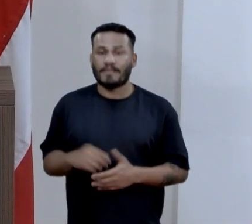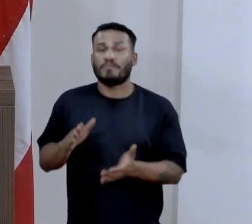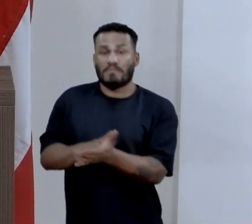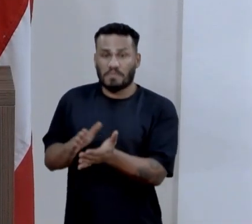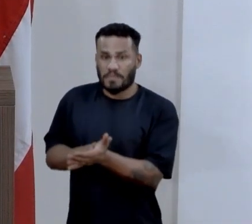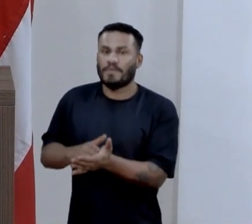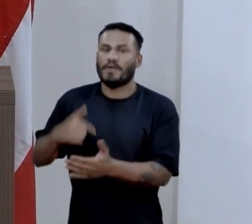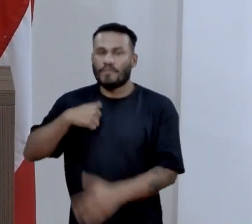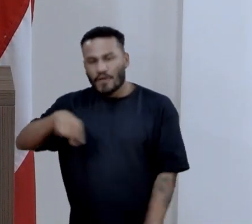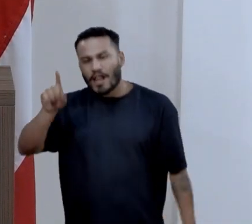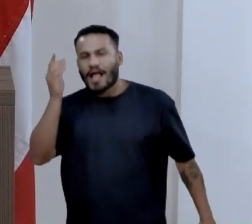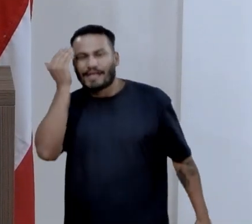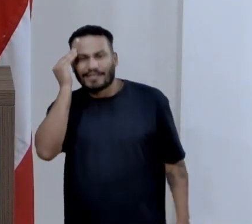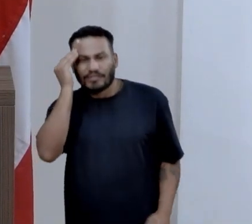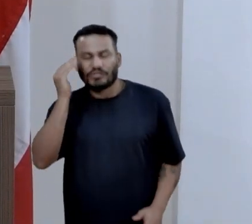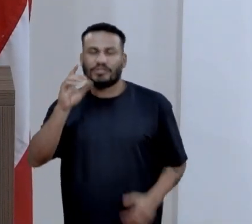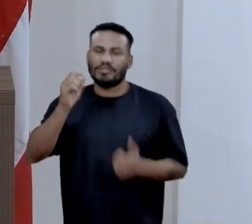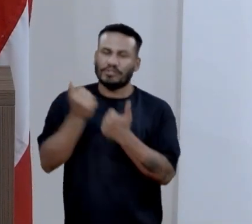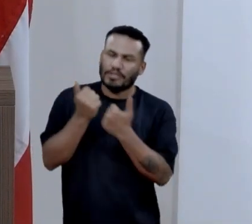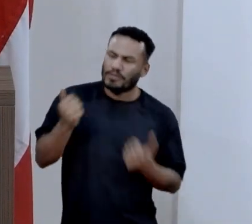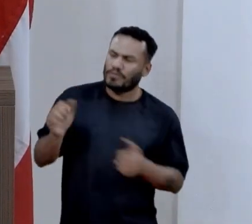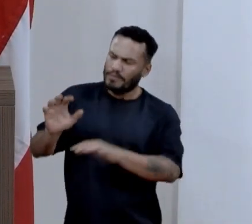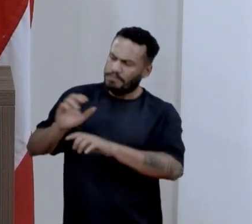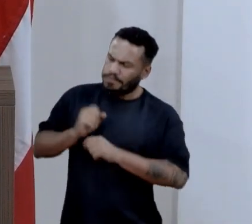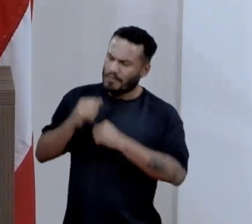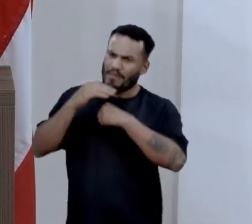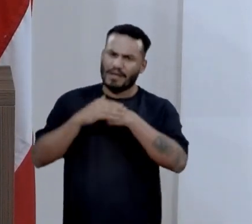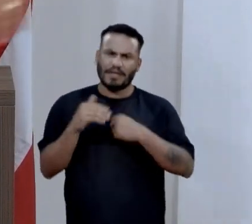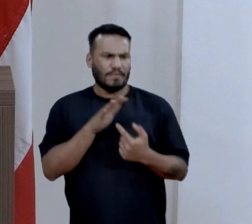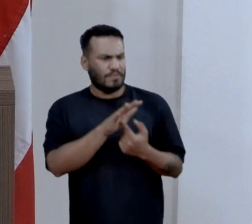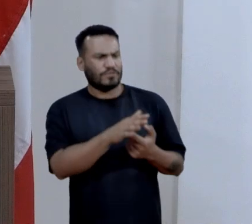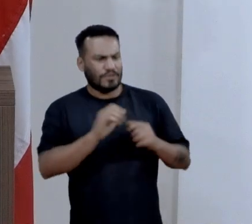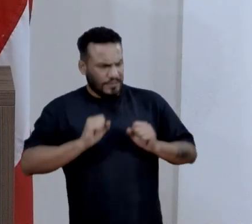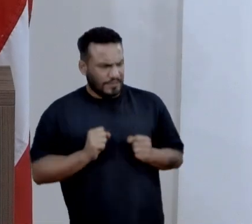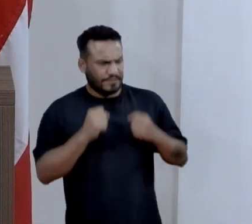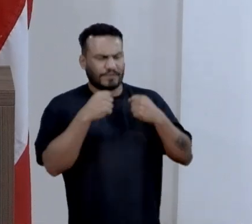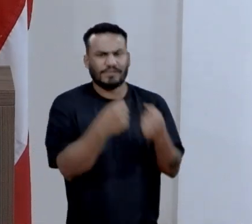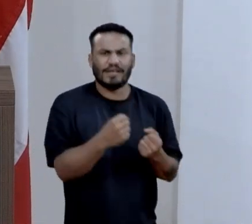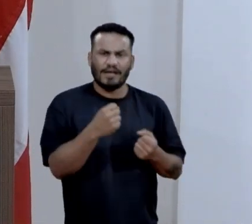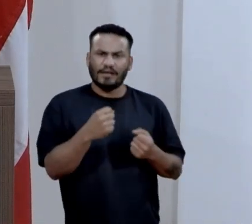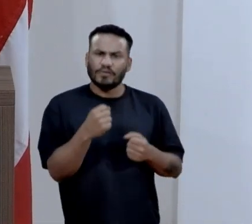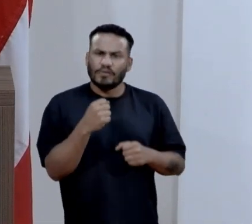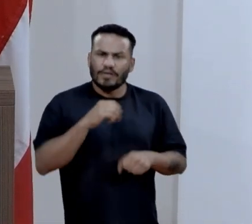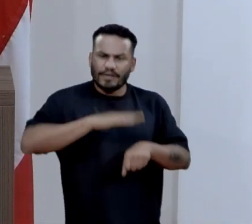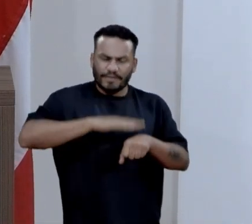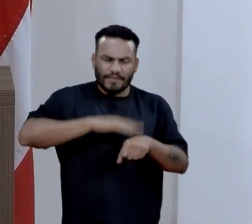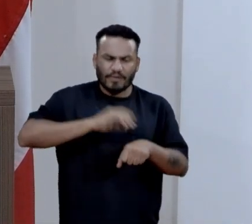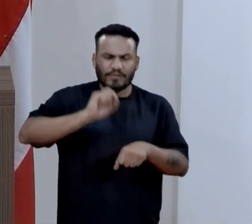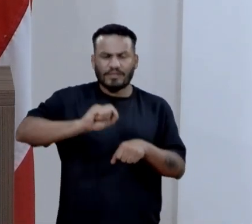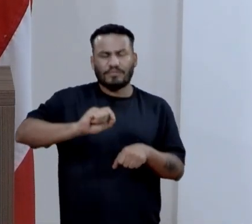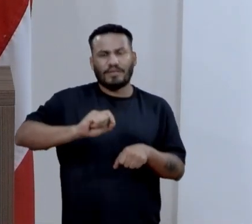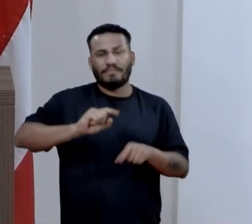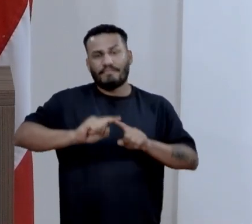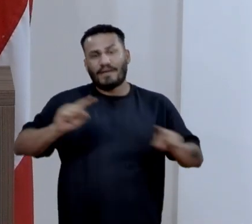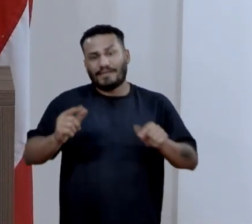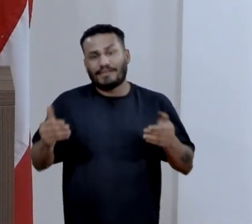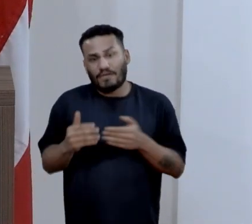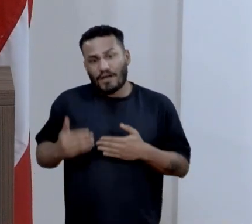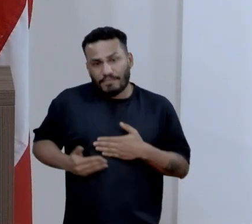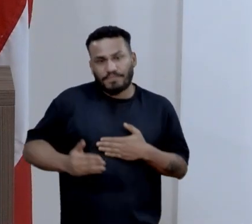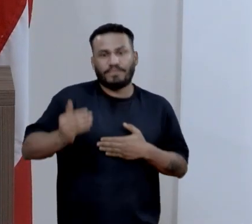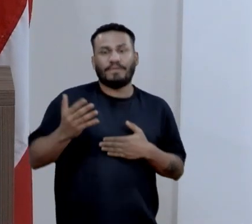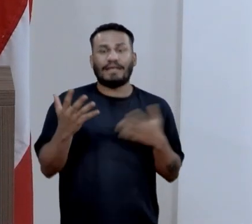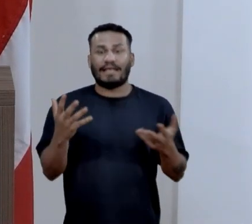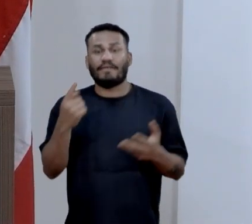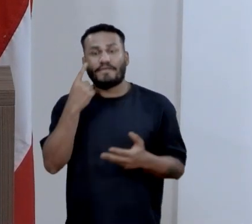lá, entendi a situação, a diretora nos recebeu com muito carinho, mostrou que estavam empenhados em correr atrás de tudo aquilo que faltava, mas agora para frente a gente